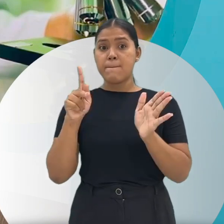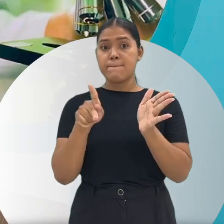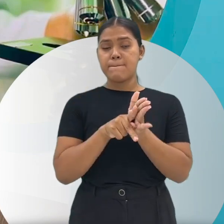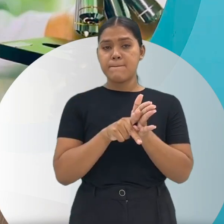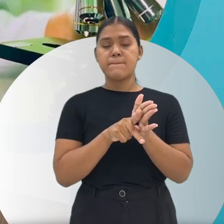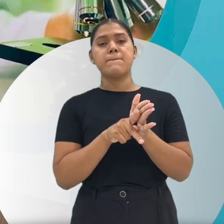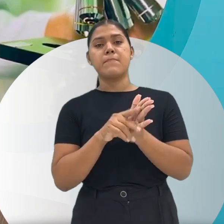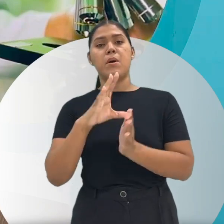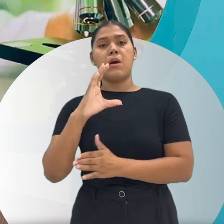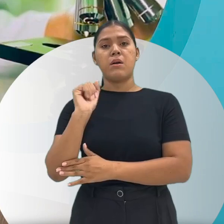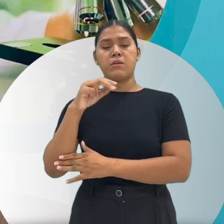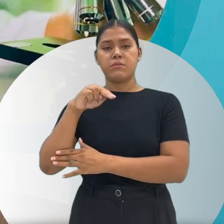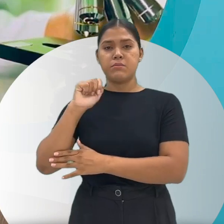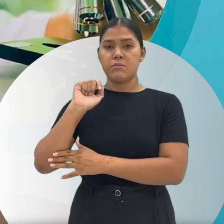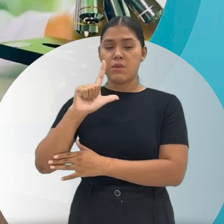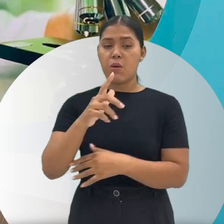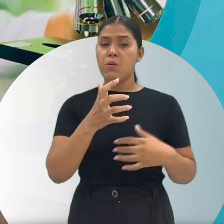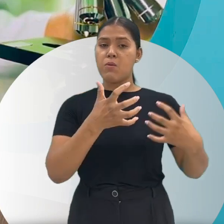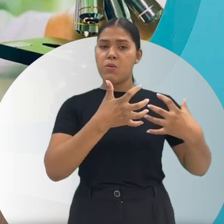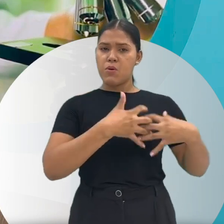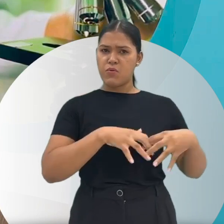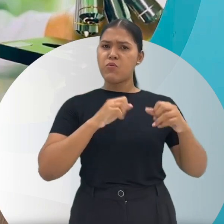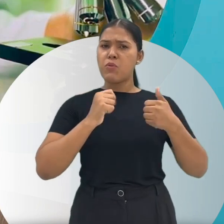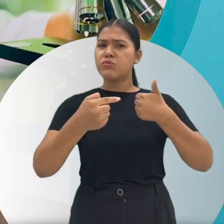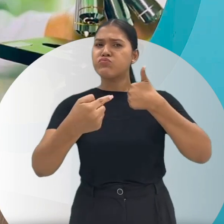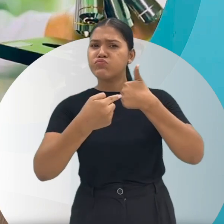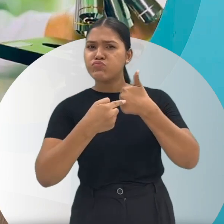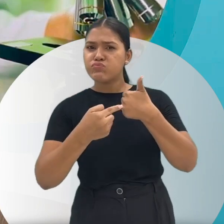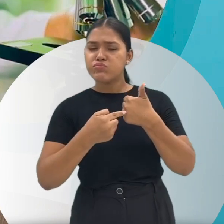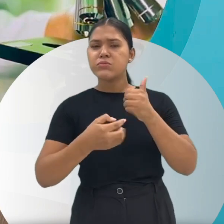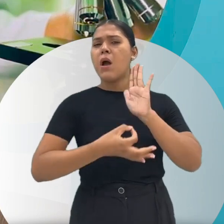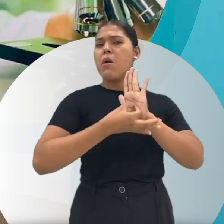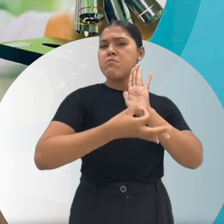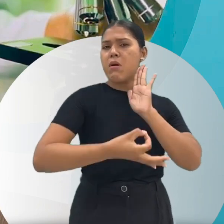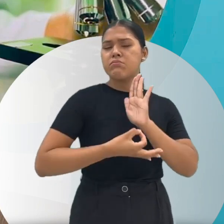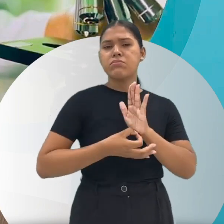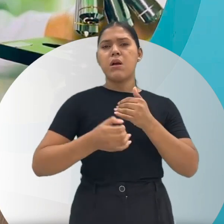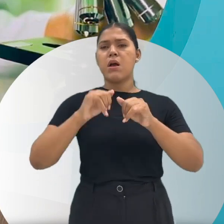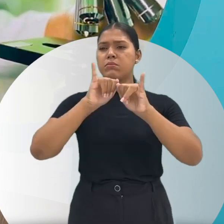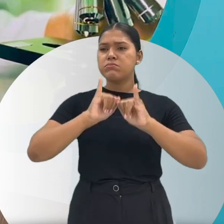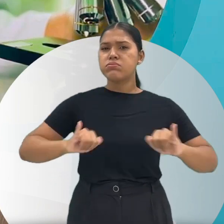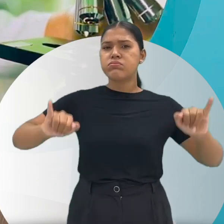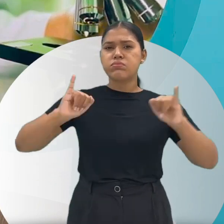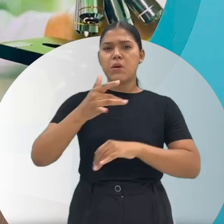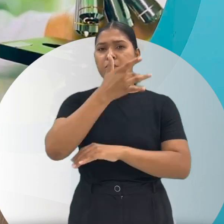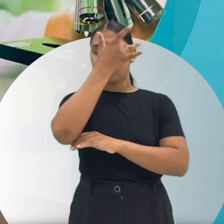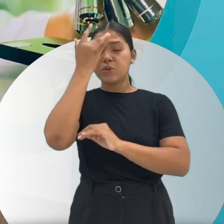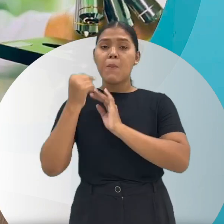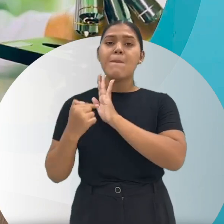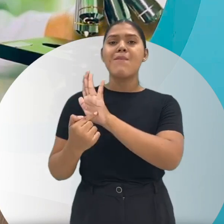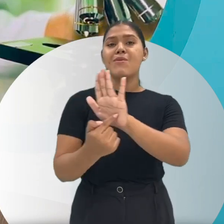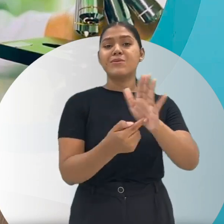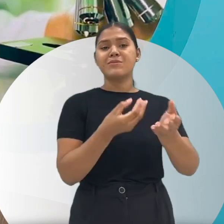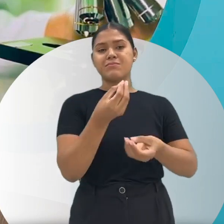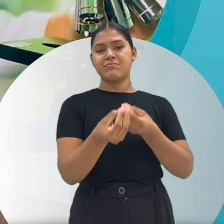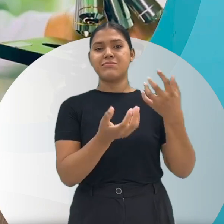Então vão lá, comentem, compartilhem, mandem para os amigos, para o pessoal conhecer mais a instituição,